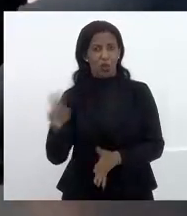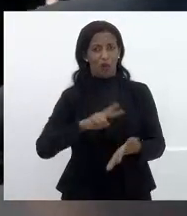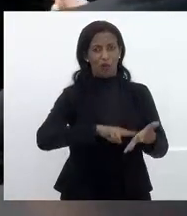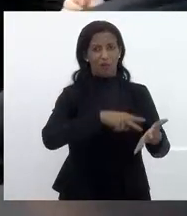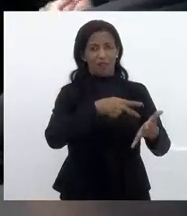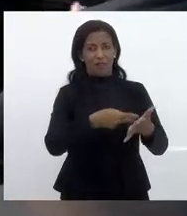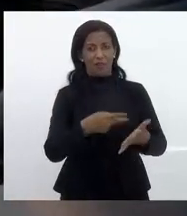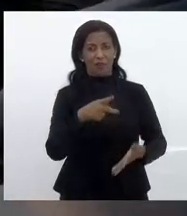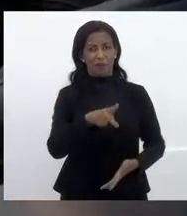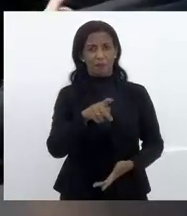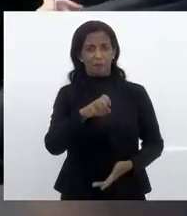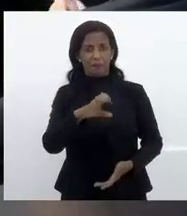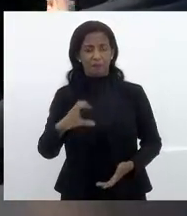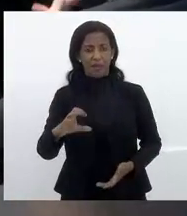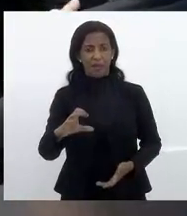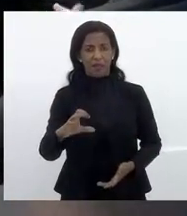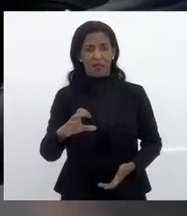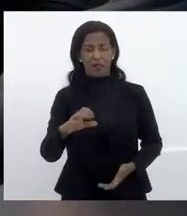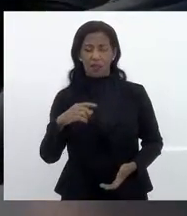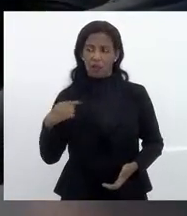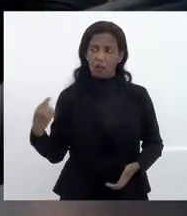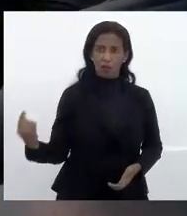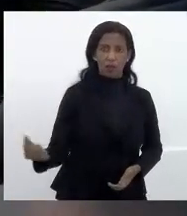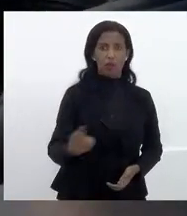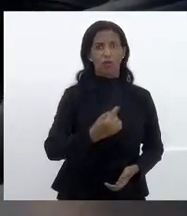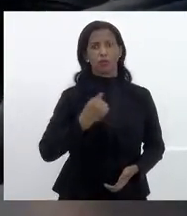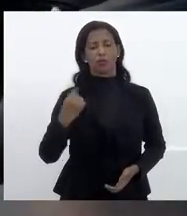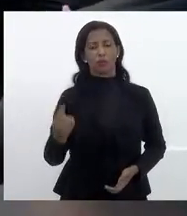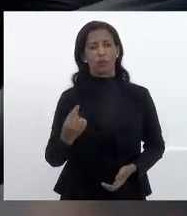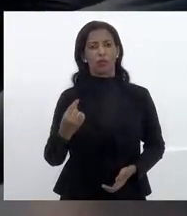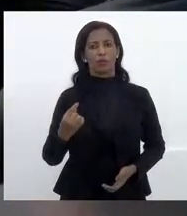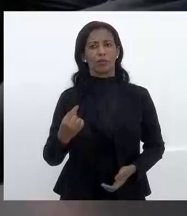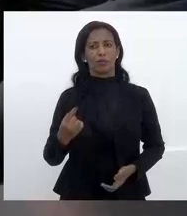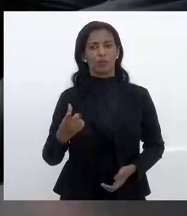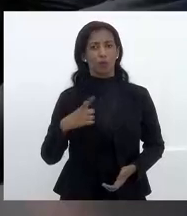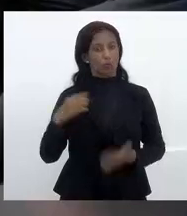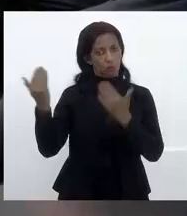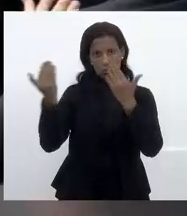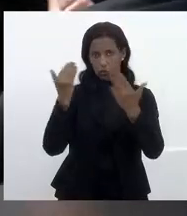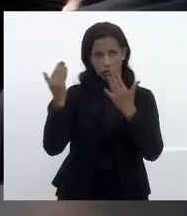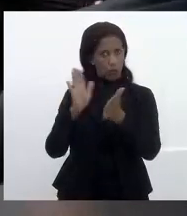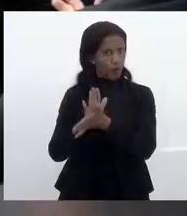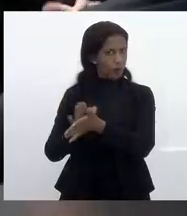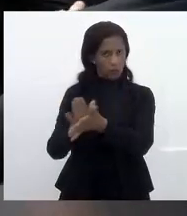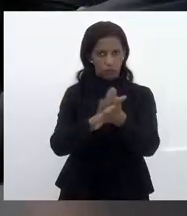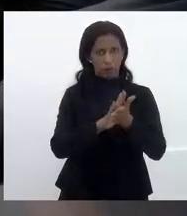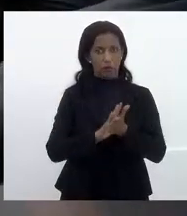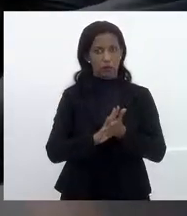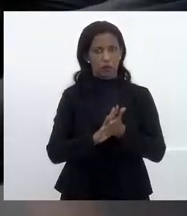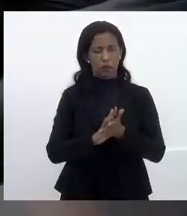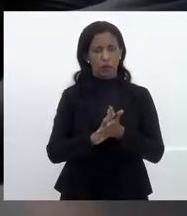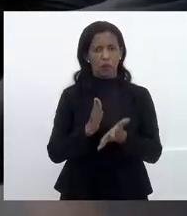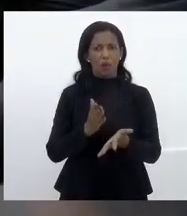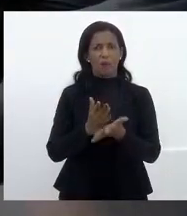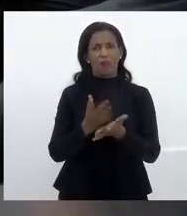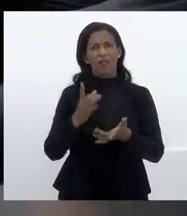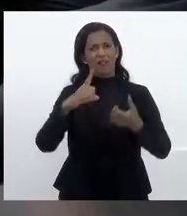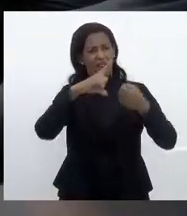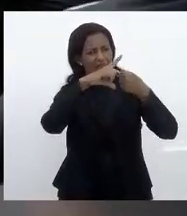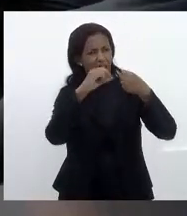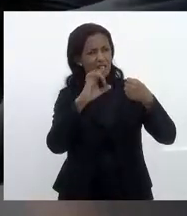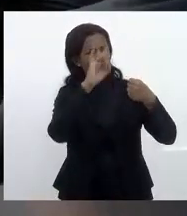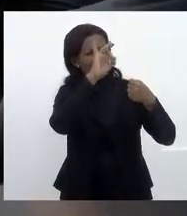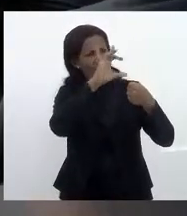versão da PEC Deputado Luiz Paulo mas todos teremos que ver né não estamos que desconfiam de ninguém se trata disso mas artigo por artigo